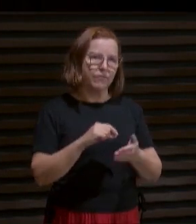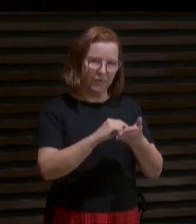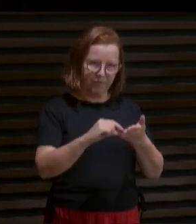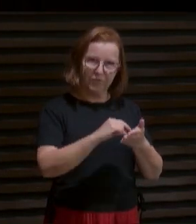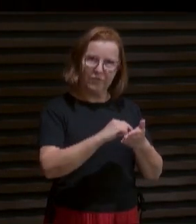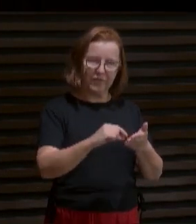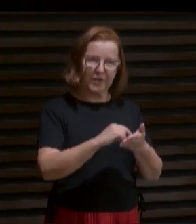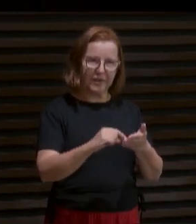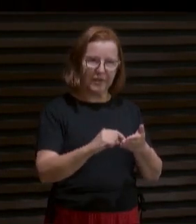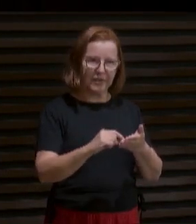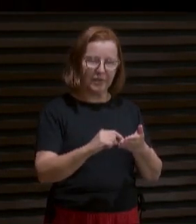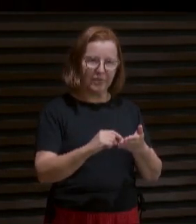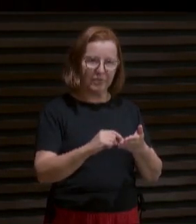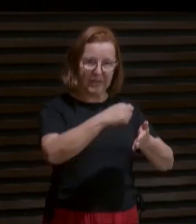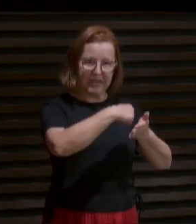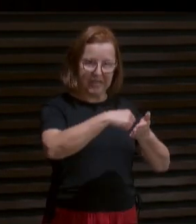que está estampado,